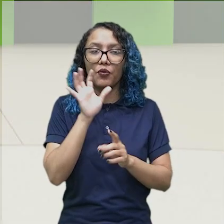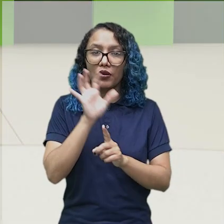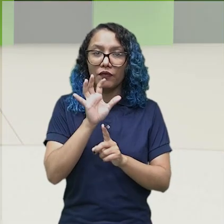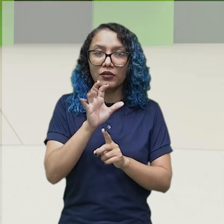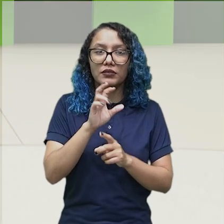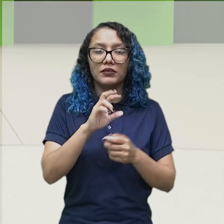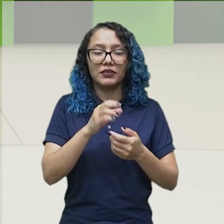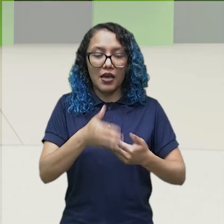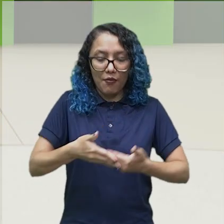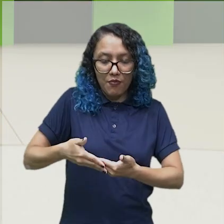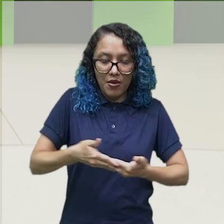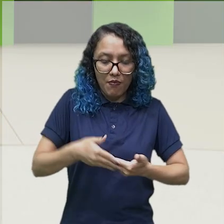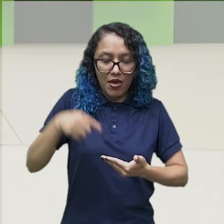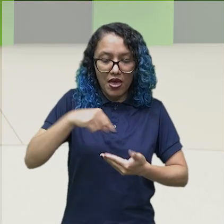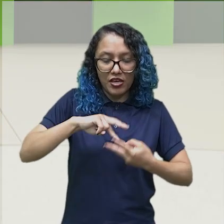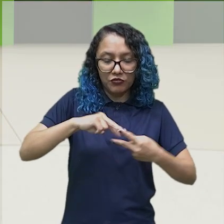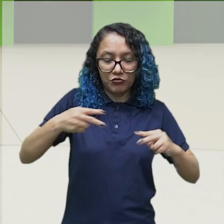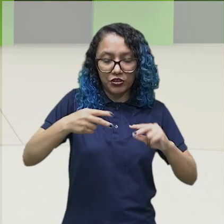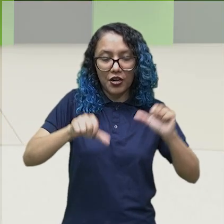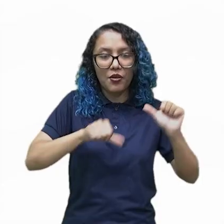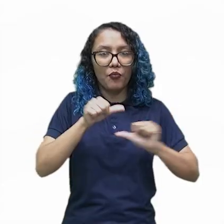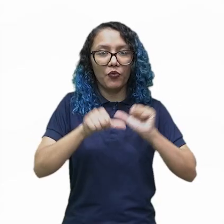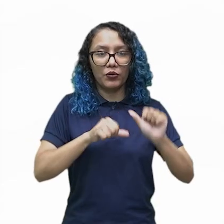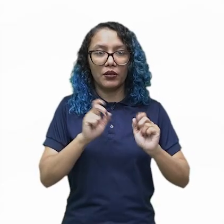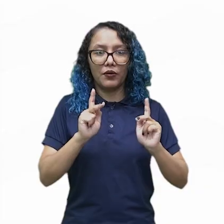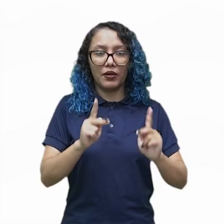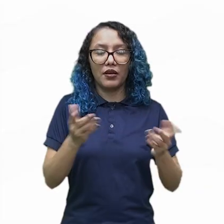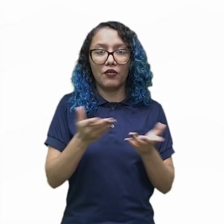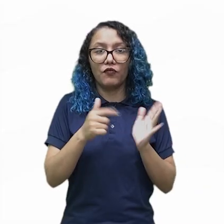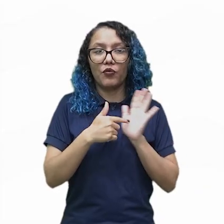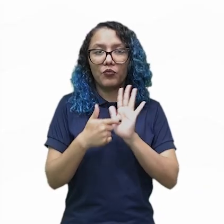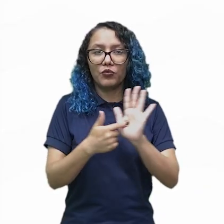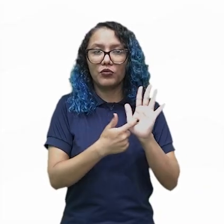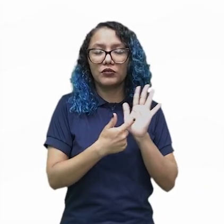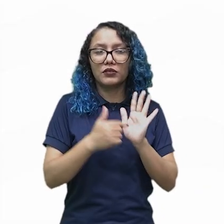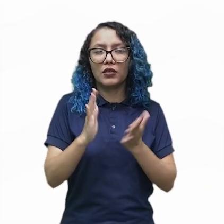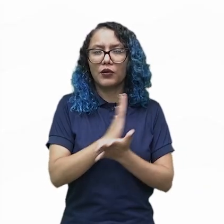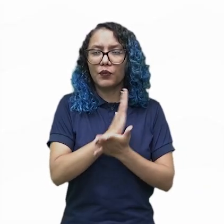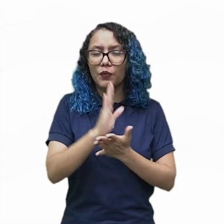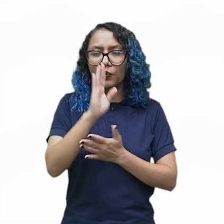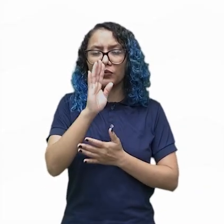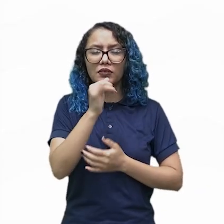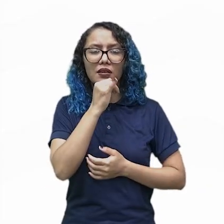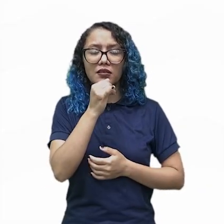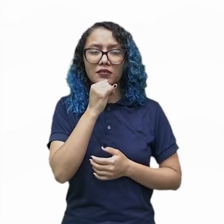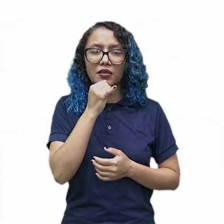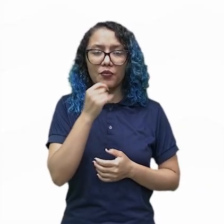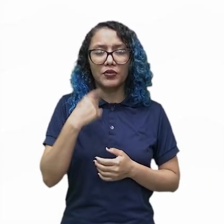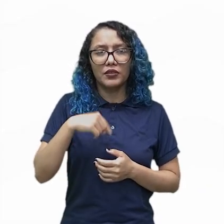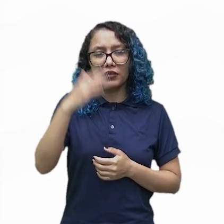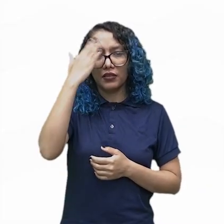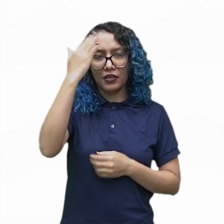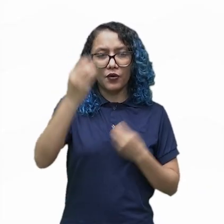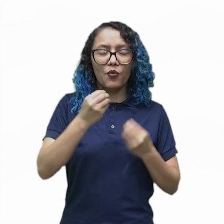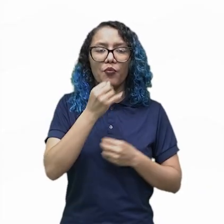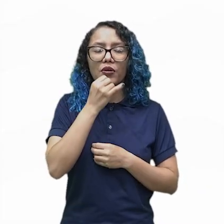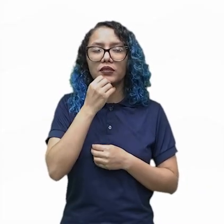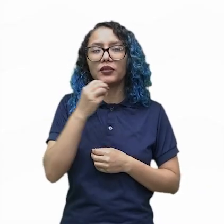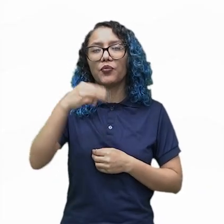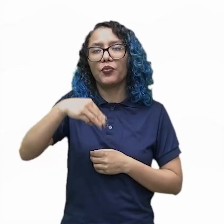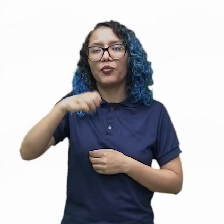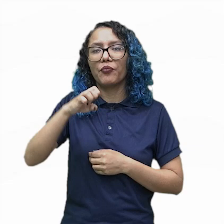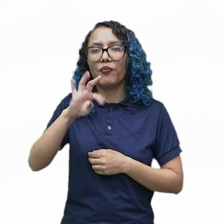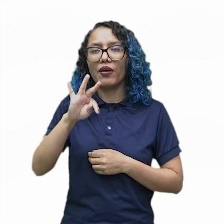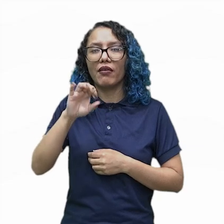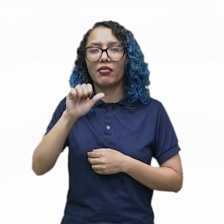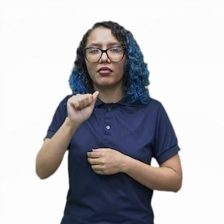mutações no feto, tá bom? Aí, olha só, trouxe alguns exemplos, só para a gente entender como é que funciona, né? Por exemplo, no